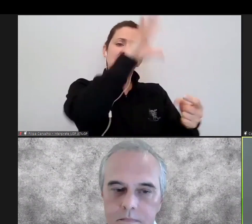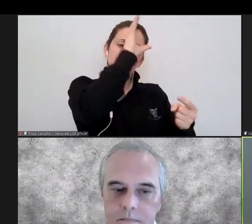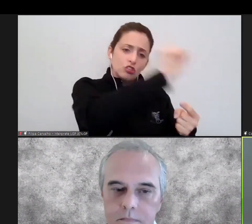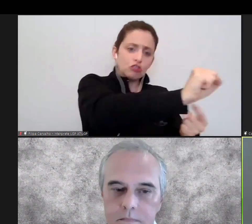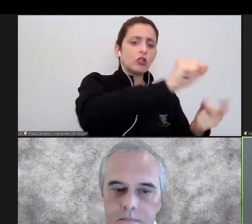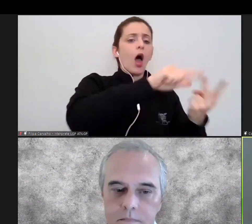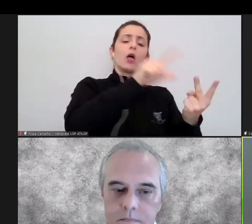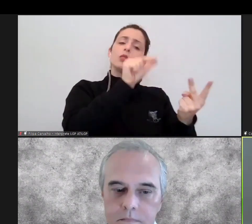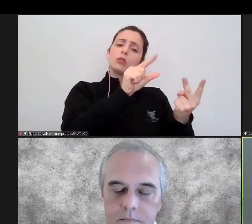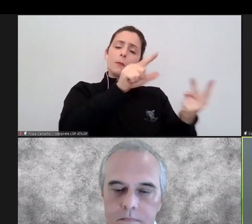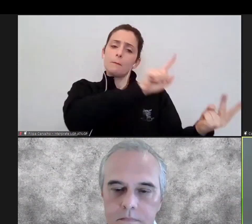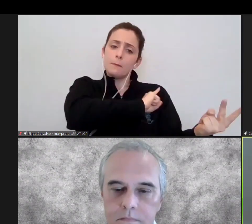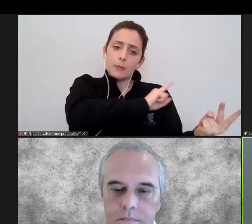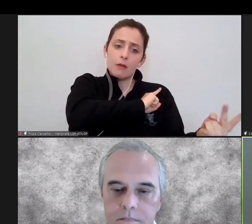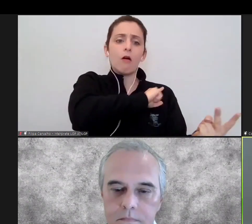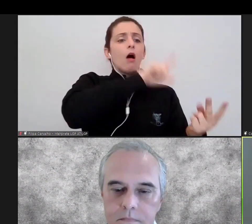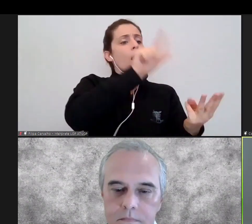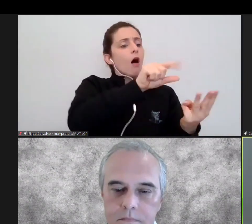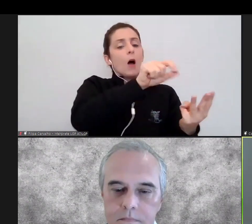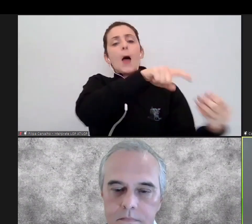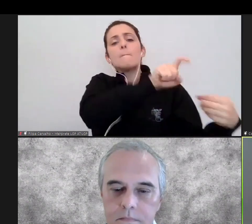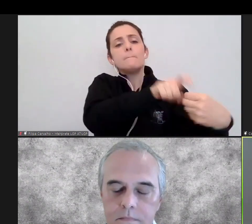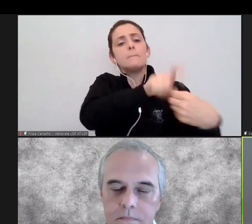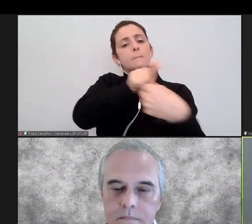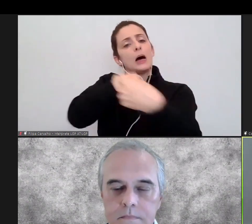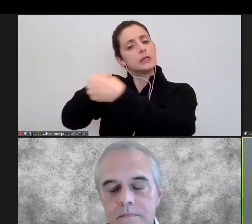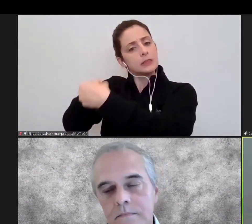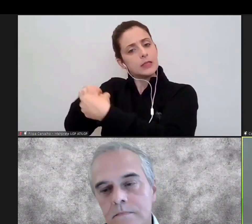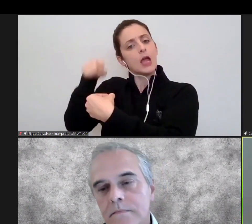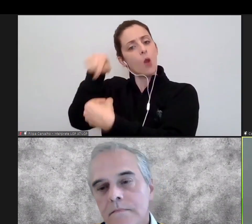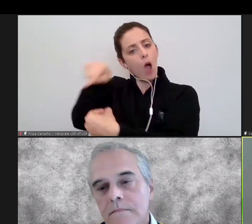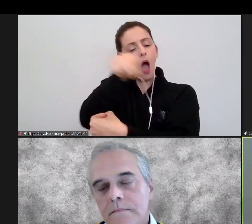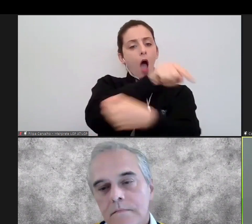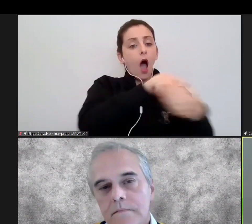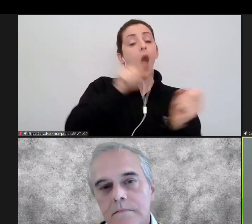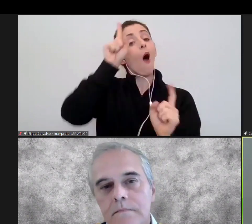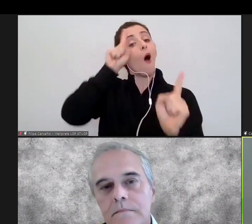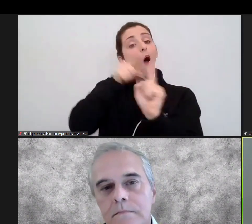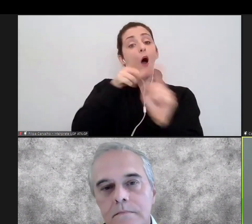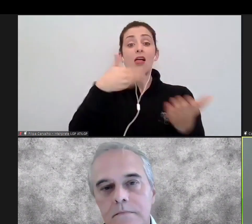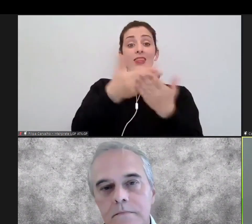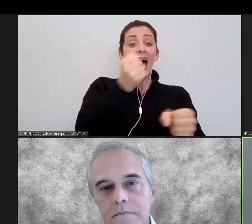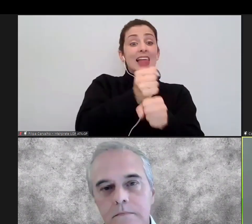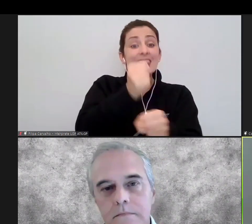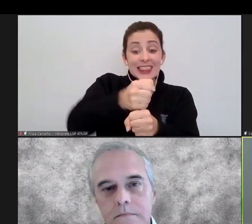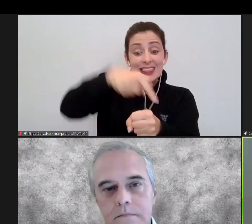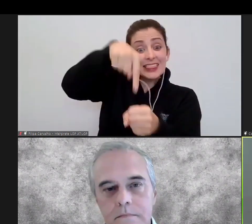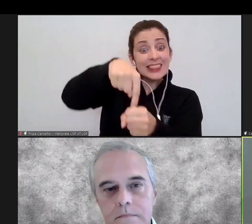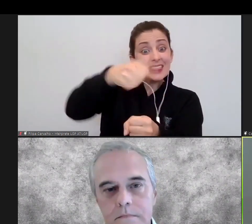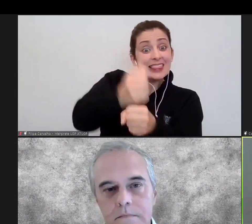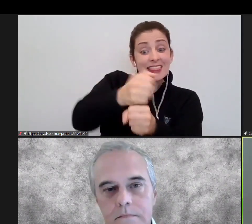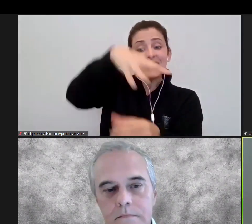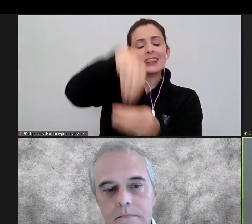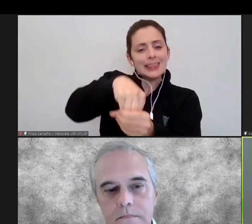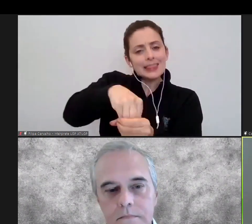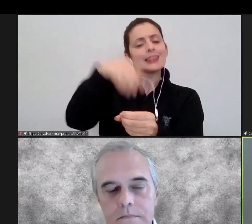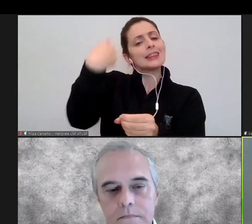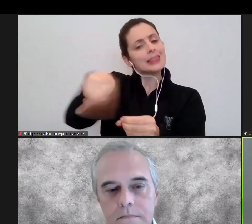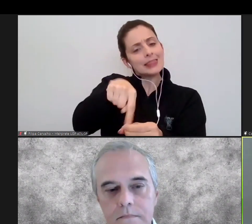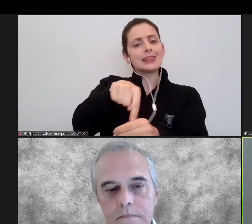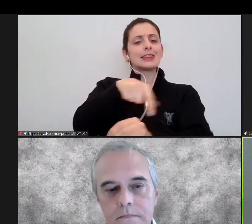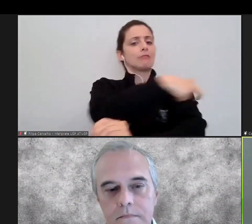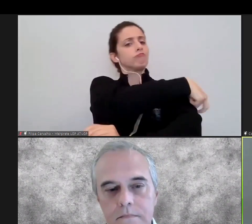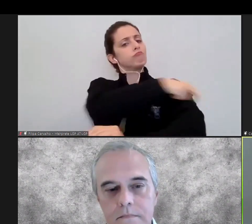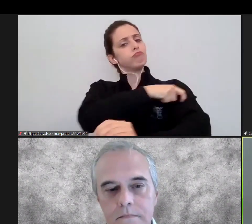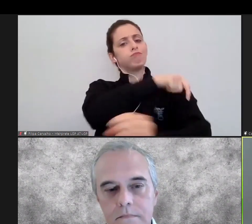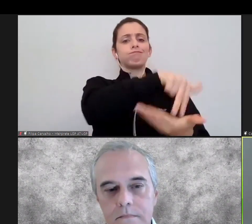e também com parceiros sociais, para garantir que cada vez mais no mercado de trabalho há aqui uma maior representatividade da diversidade